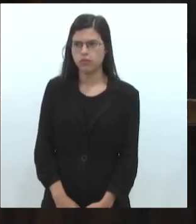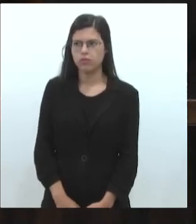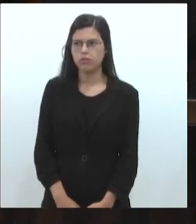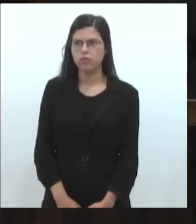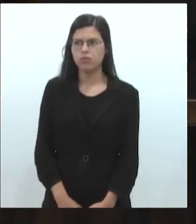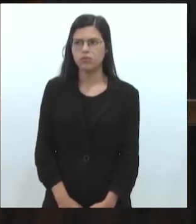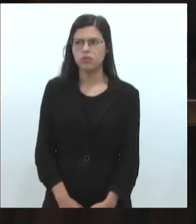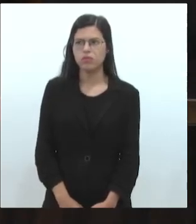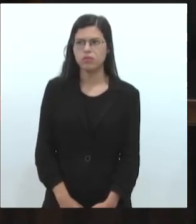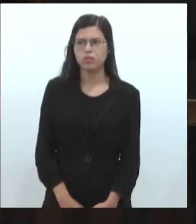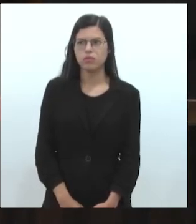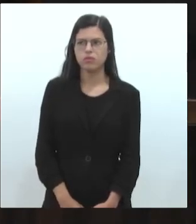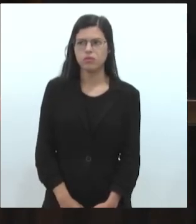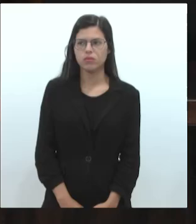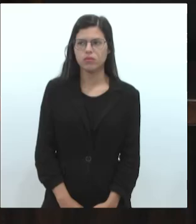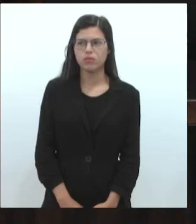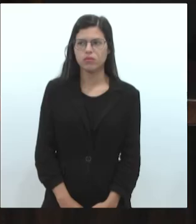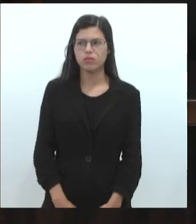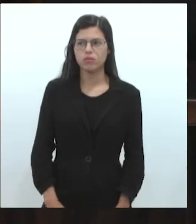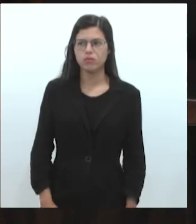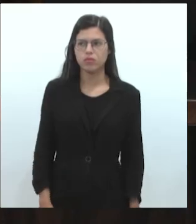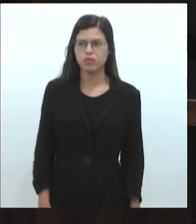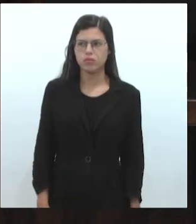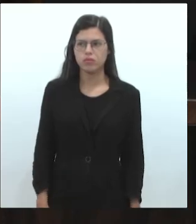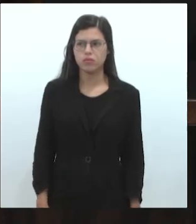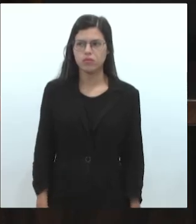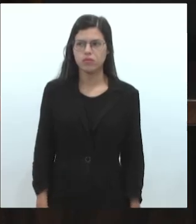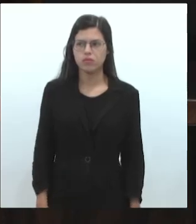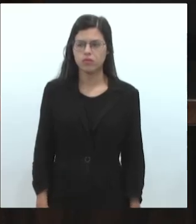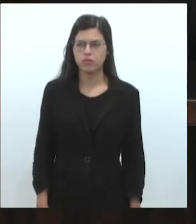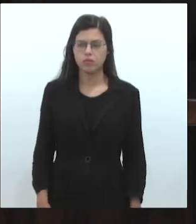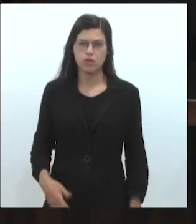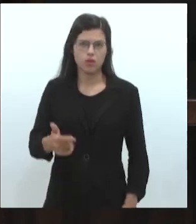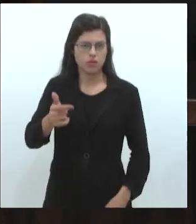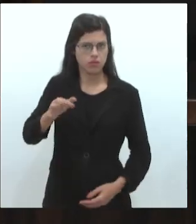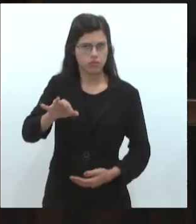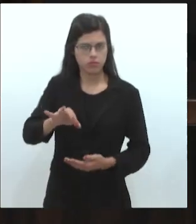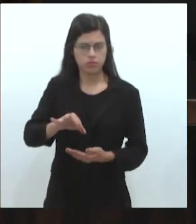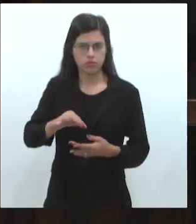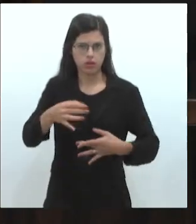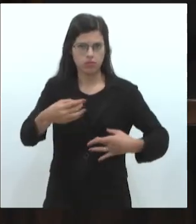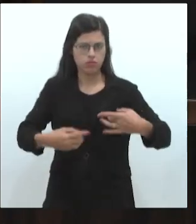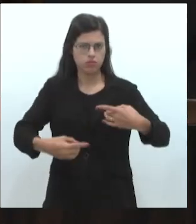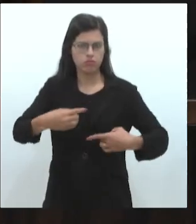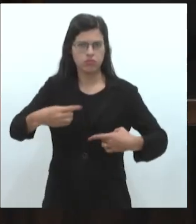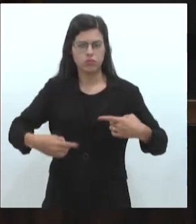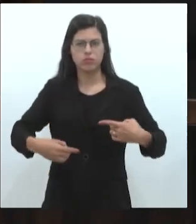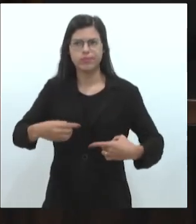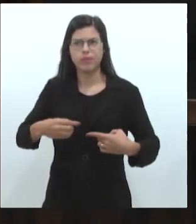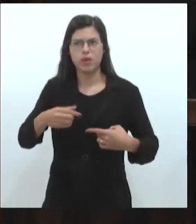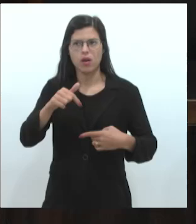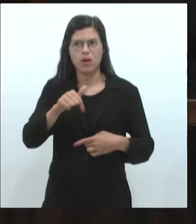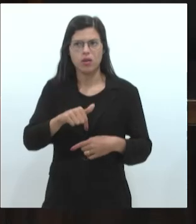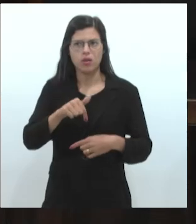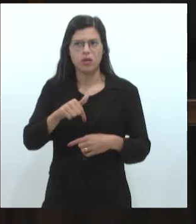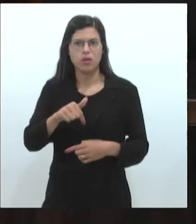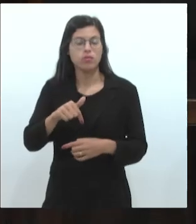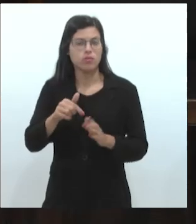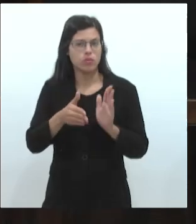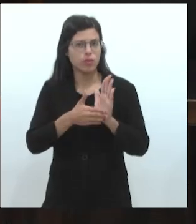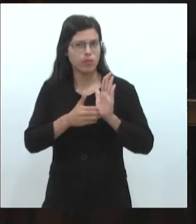Mota também. Já anunciado. Não havendo mais quem queira discutir, encerrada a discussão, a presente proposta